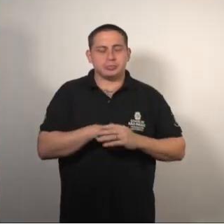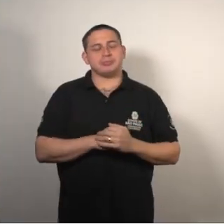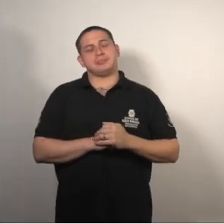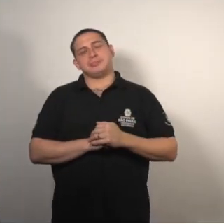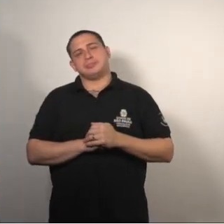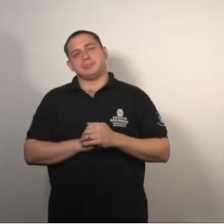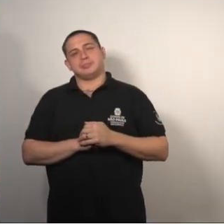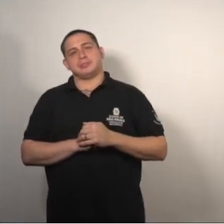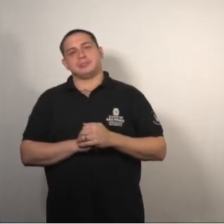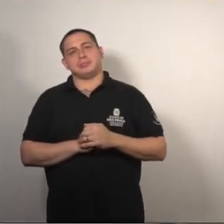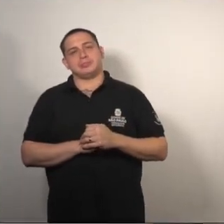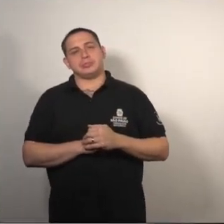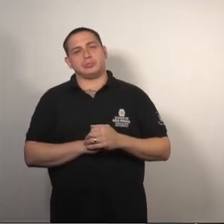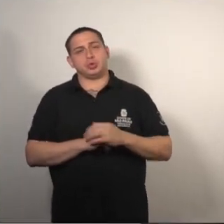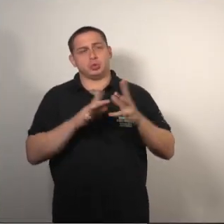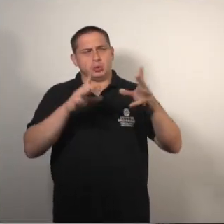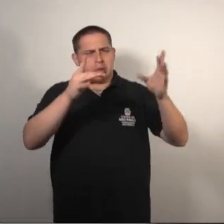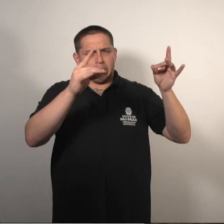obras.